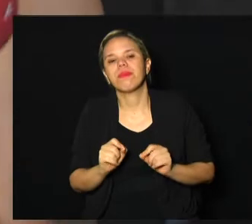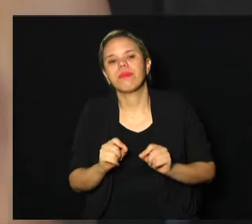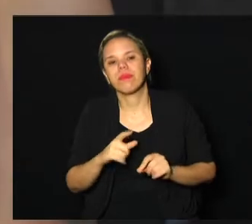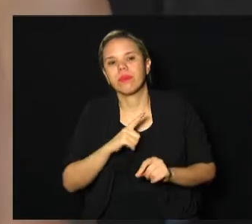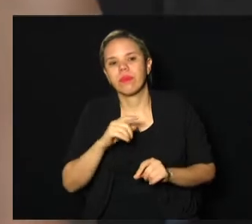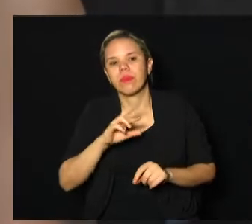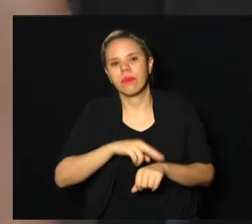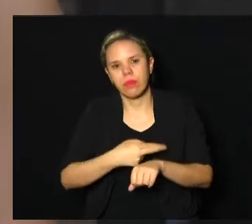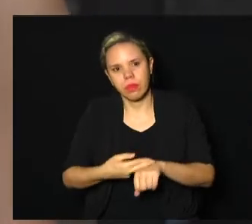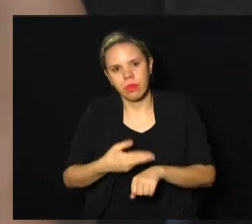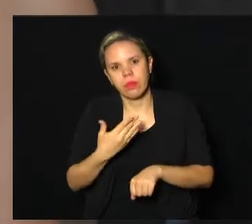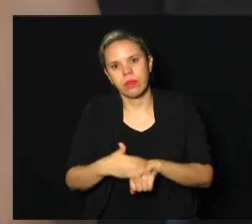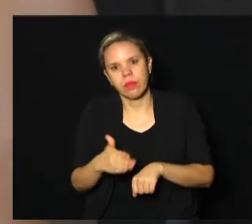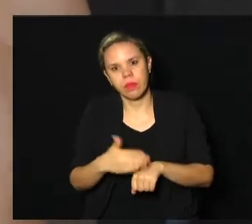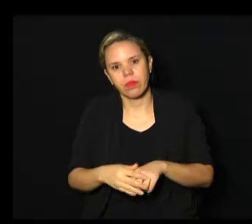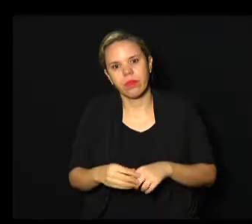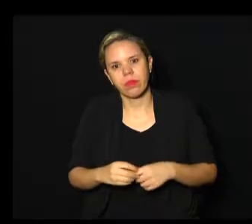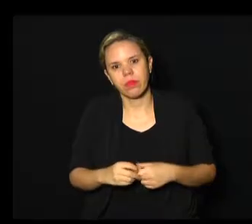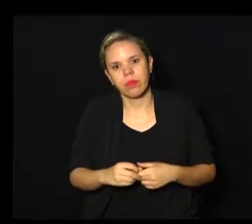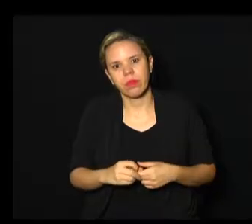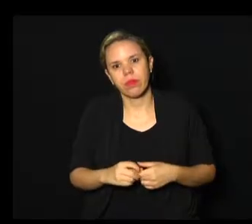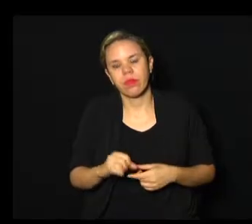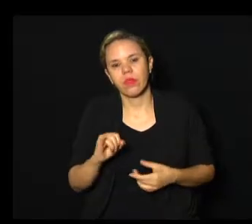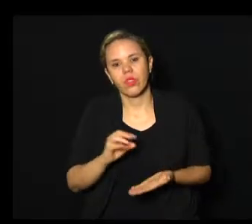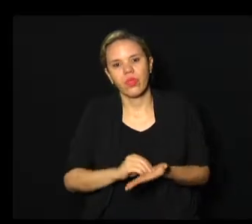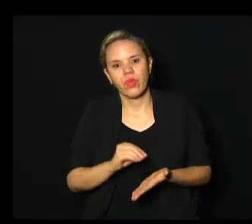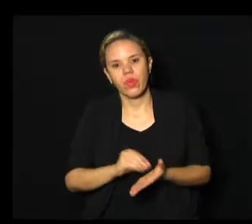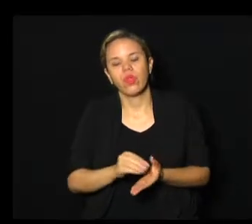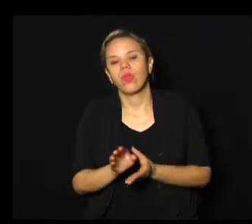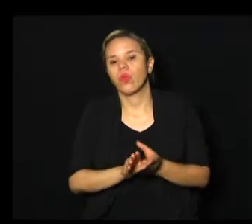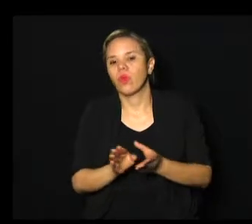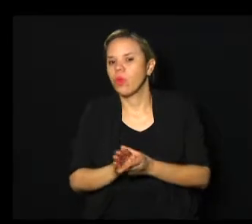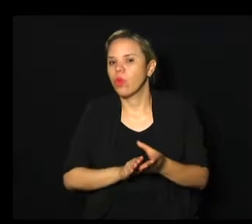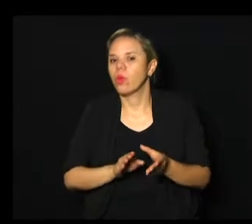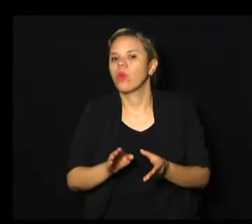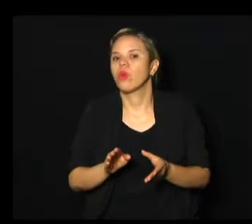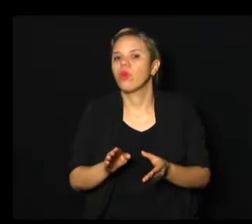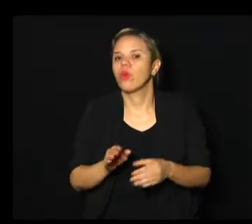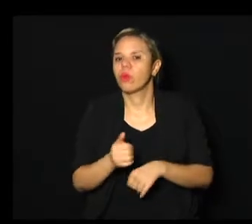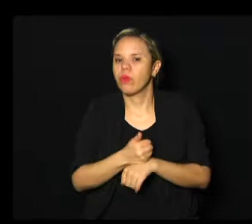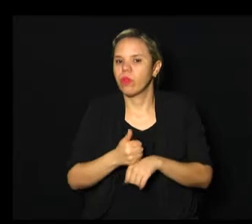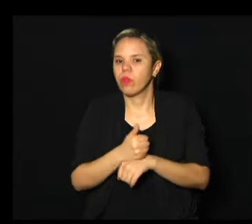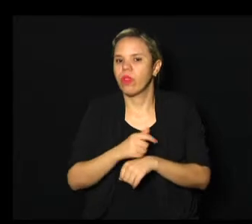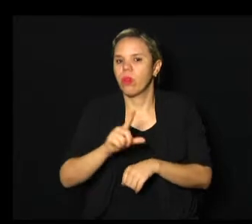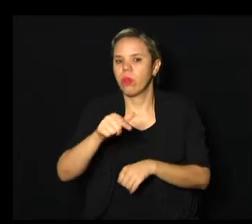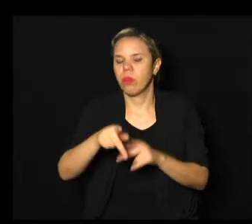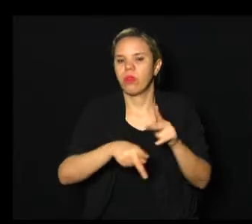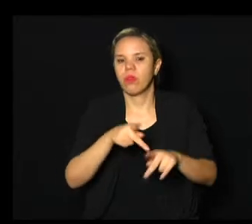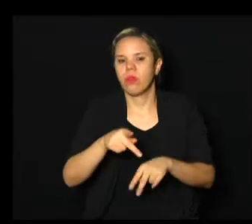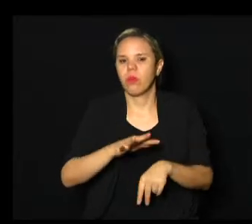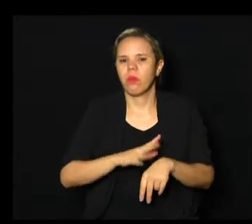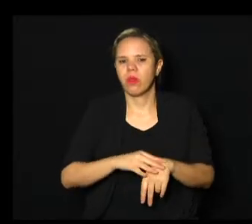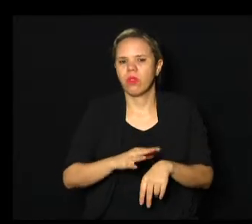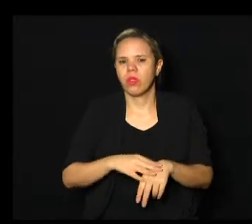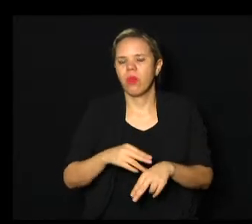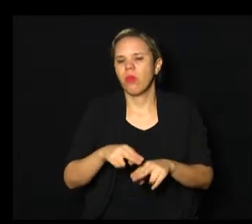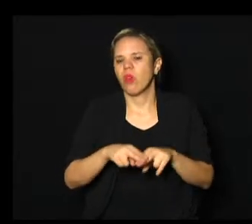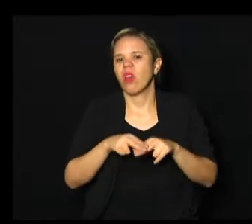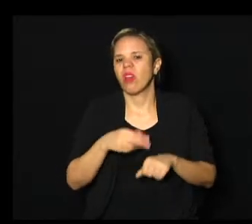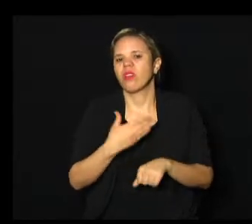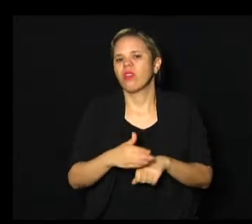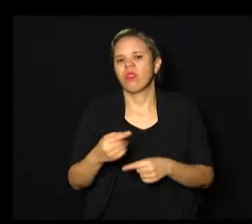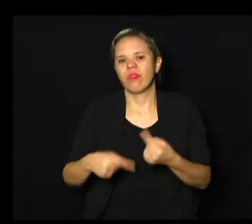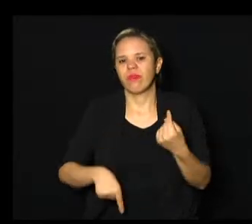ter uma rotina de treino e na falta de uma orientação adequada, ela se machucar por um treino inadequado, né? Isso